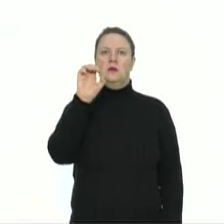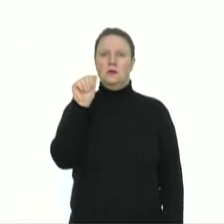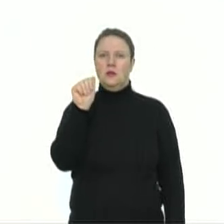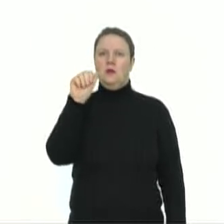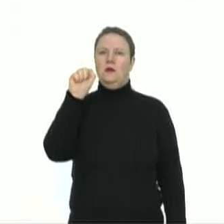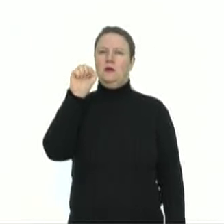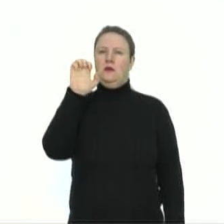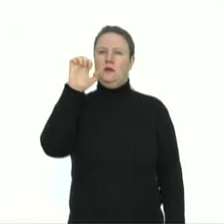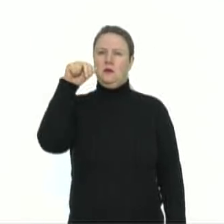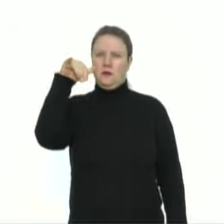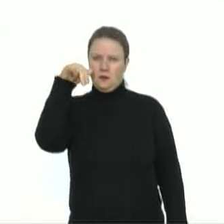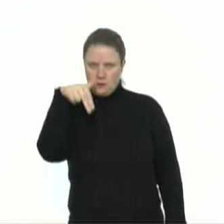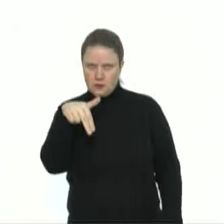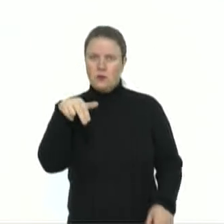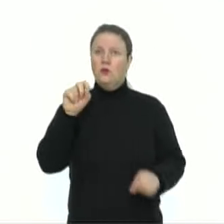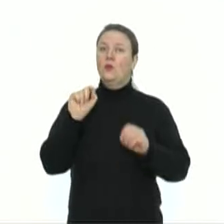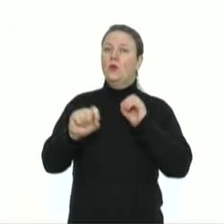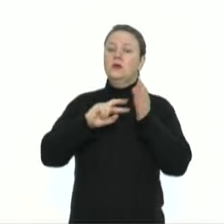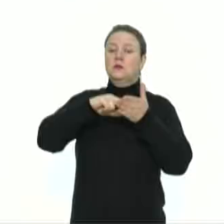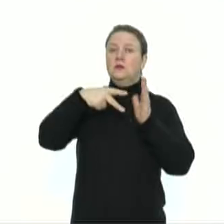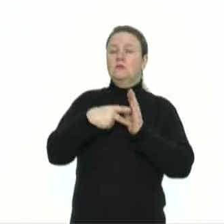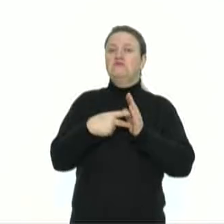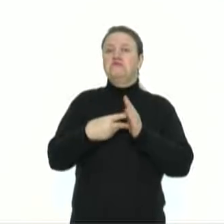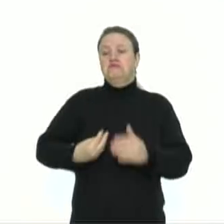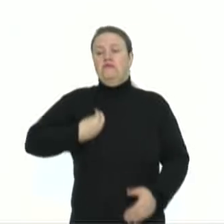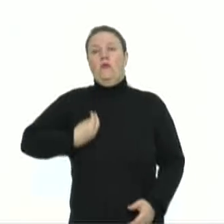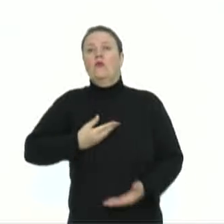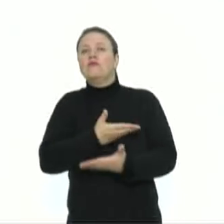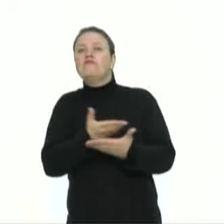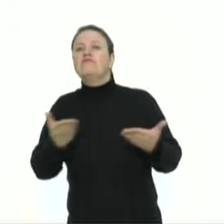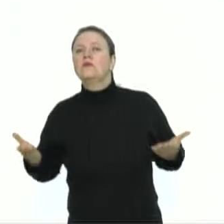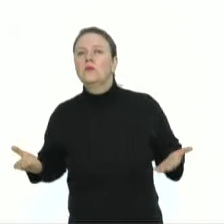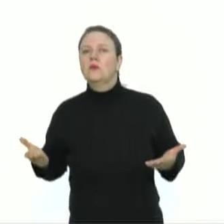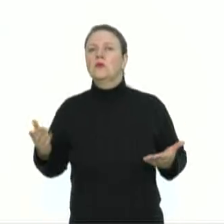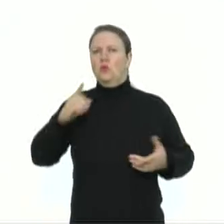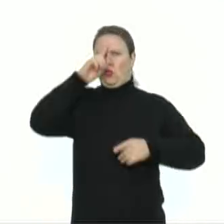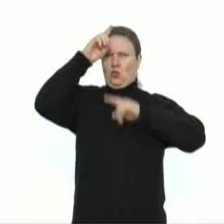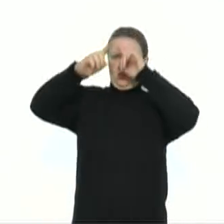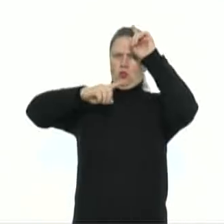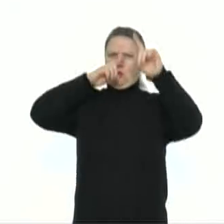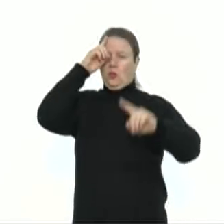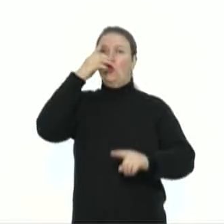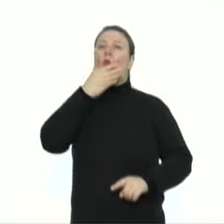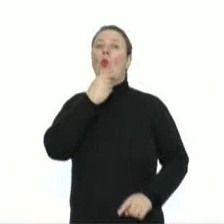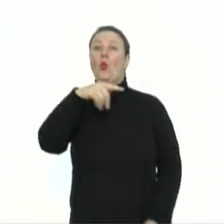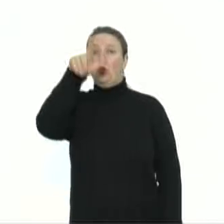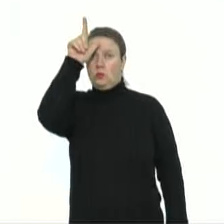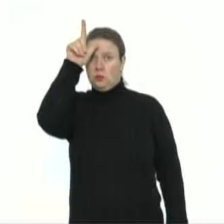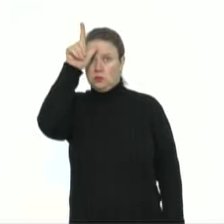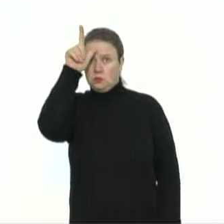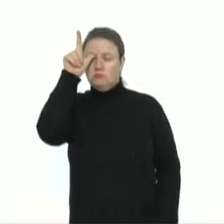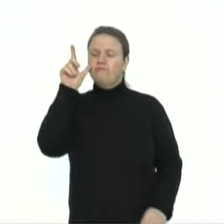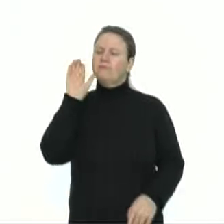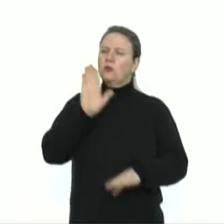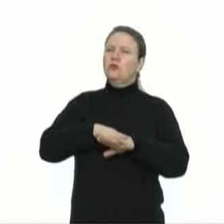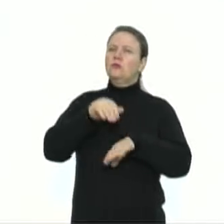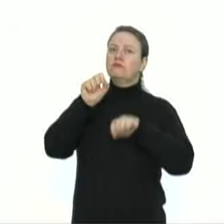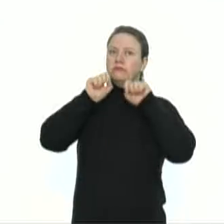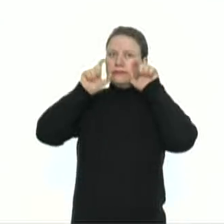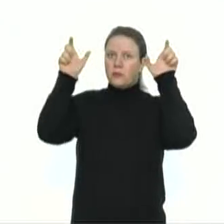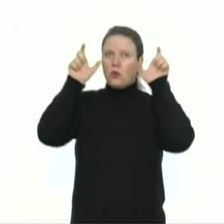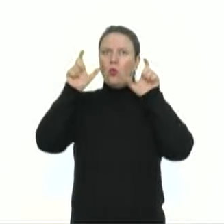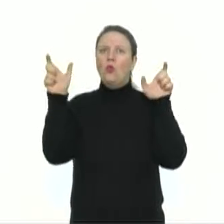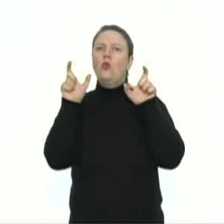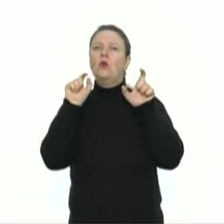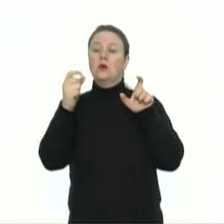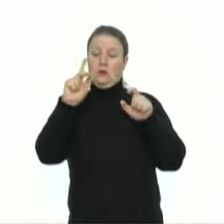pensamento de Heidegger, significa ser aí. Com essa ideia, o filósofo quer chamar a atenção para o fato de que o ser